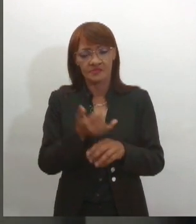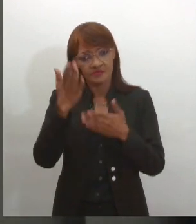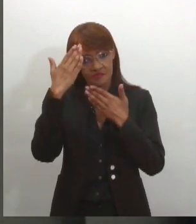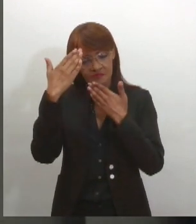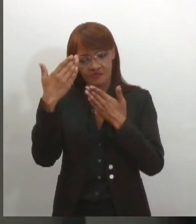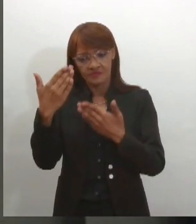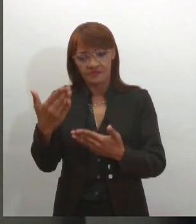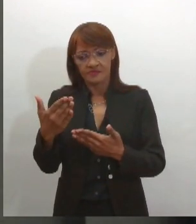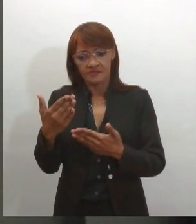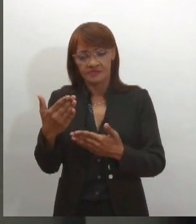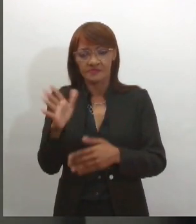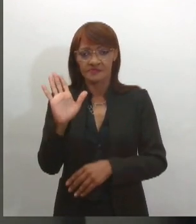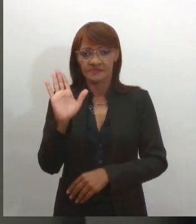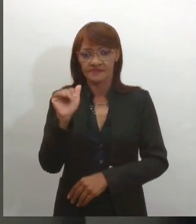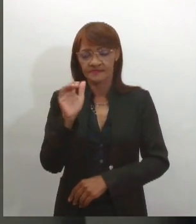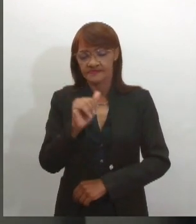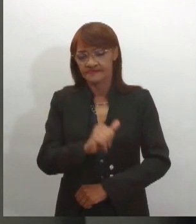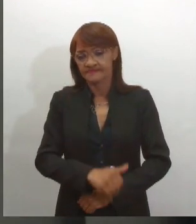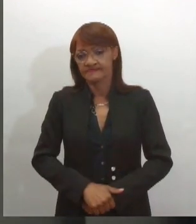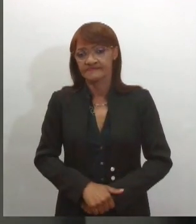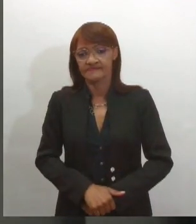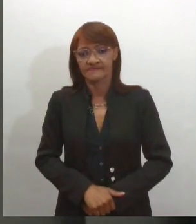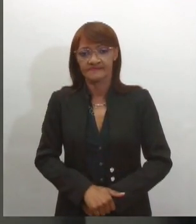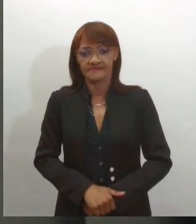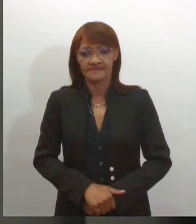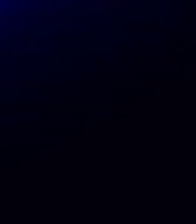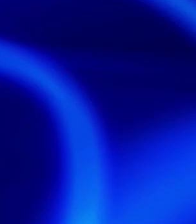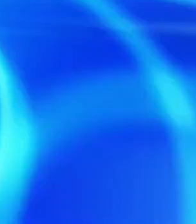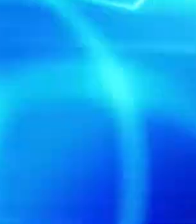até nosso próximo encontro é já já espero